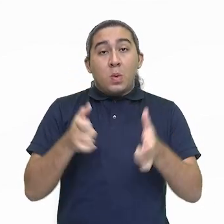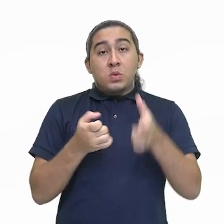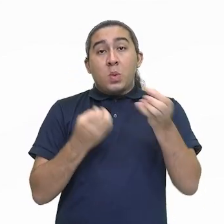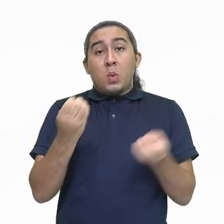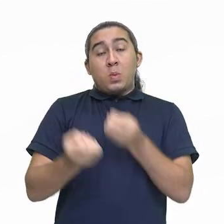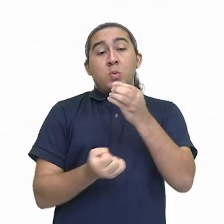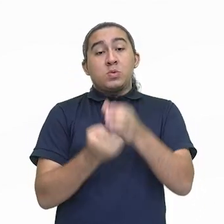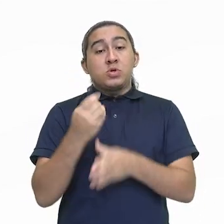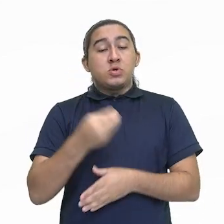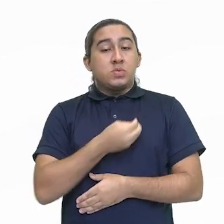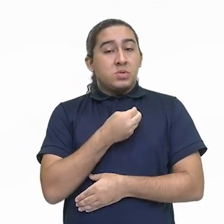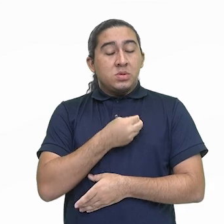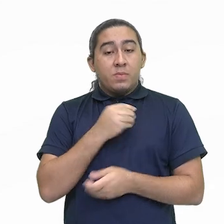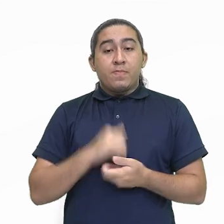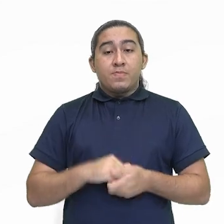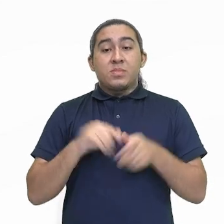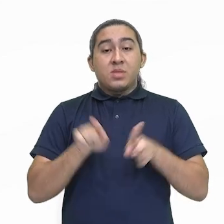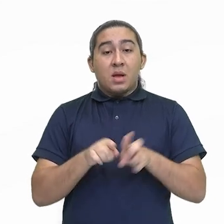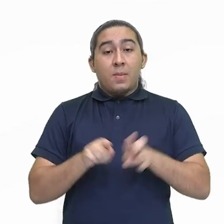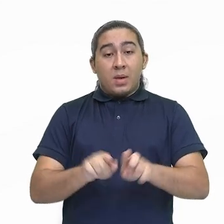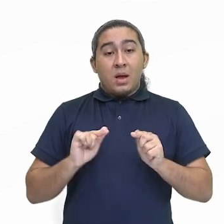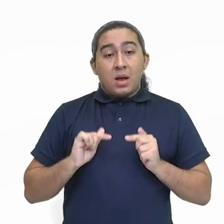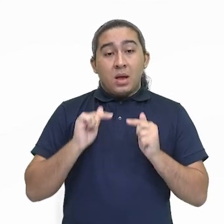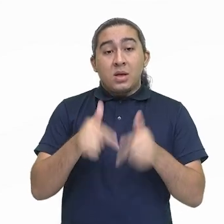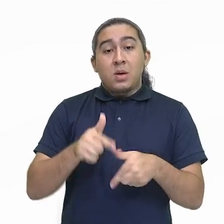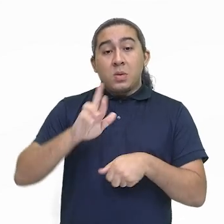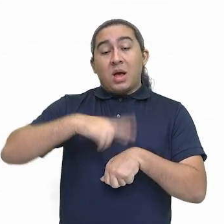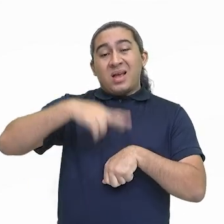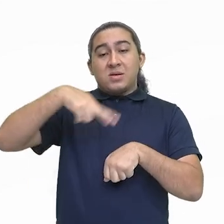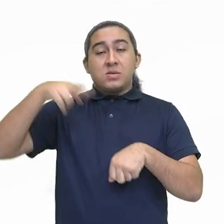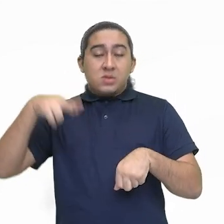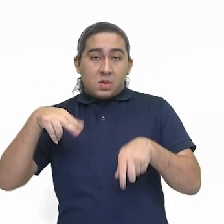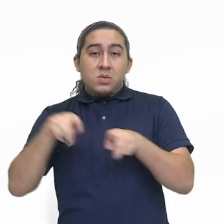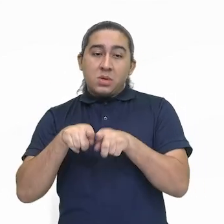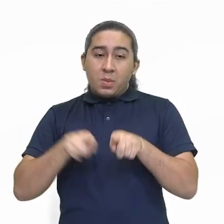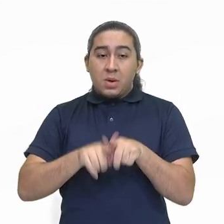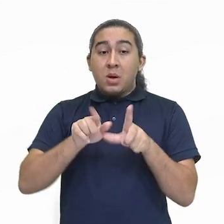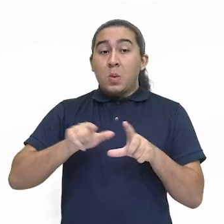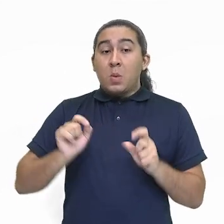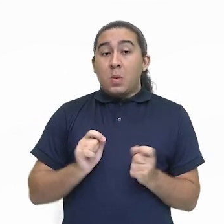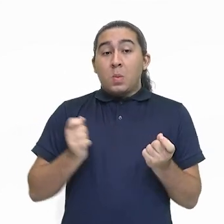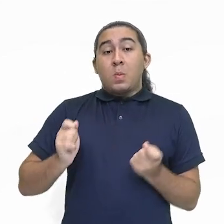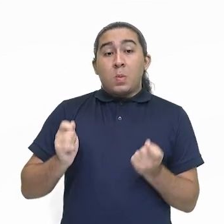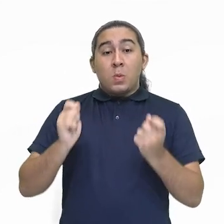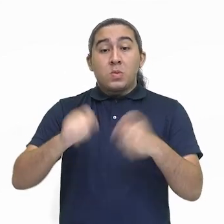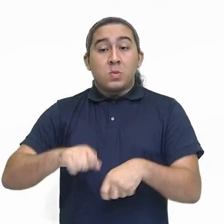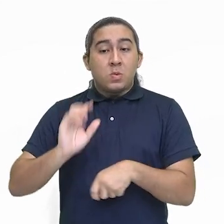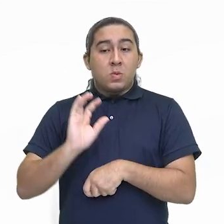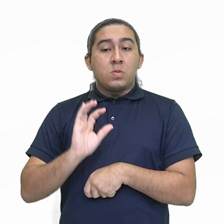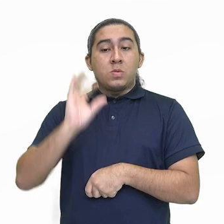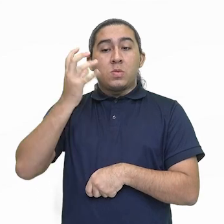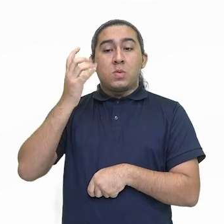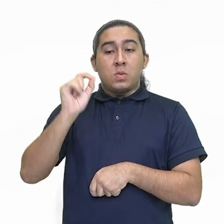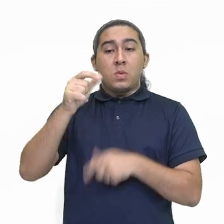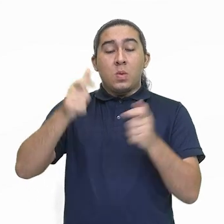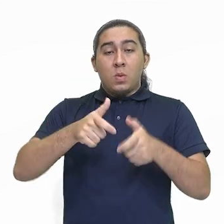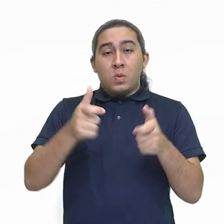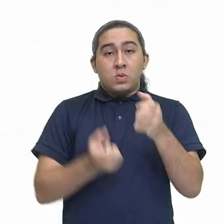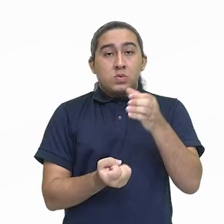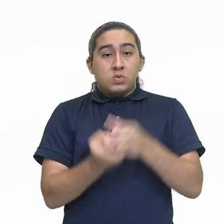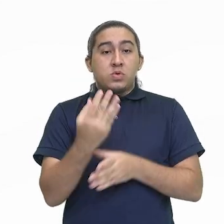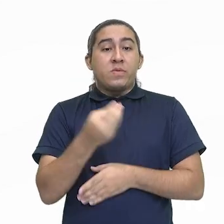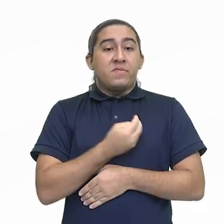A ação de raios e a radiação ultravioleta foram possíveis justamente na origem da